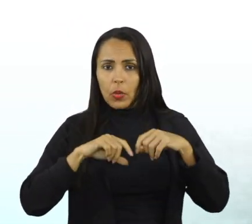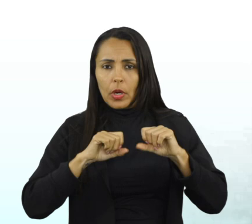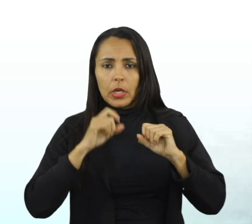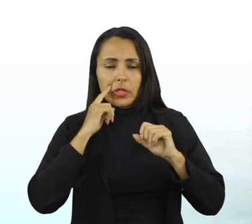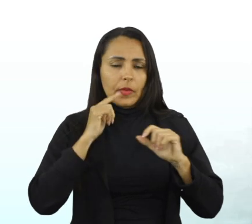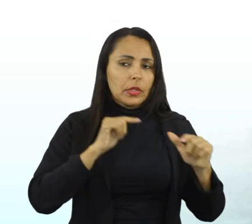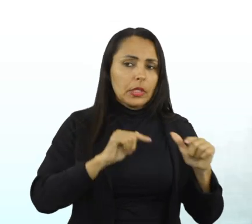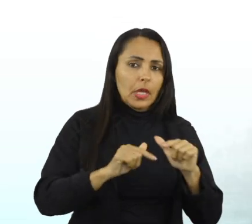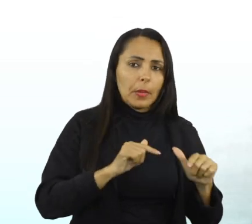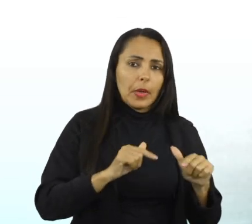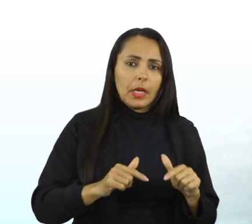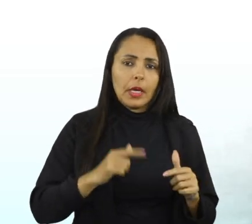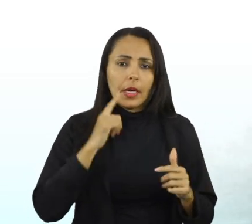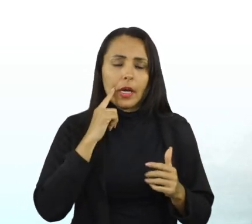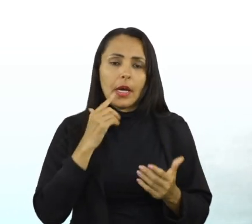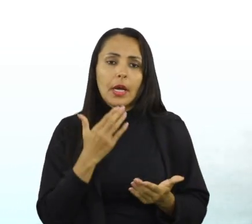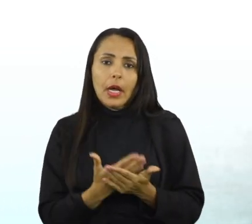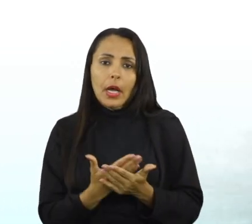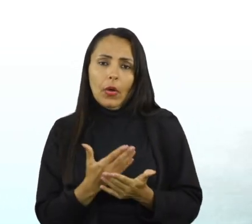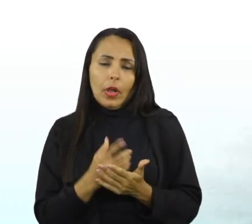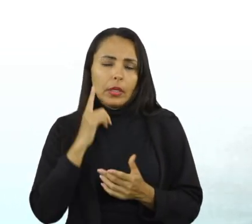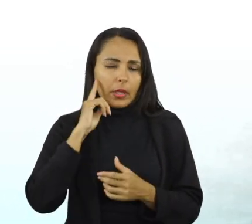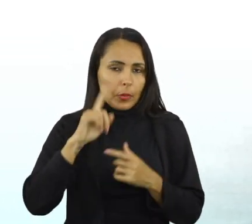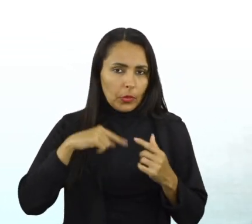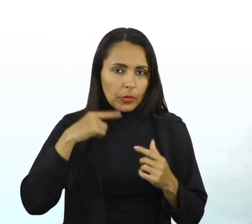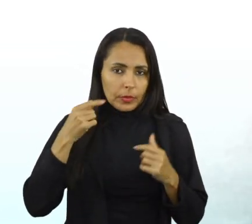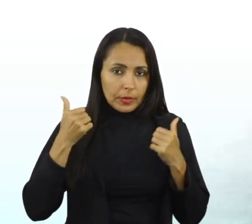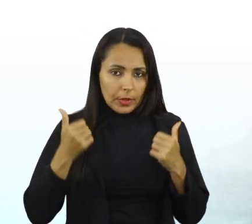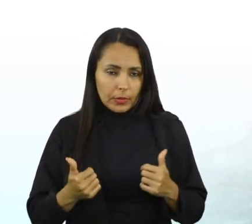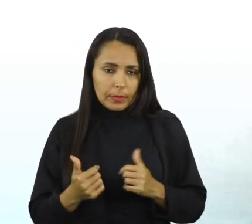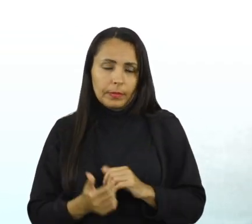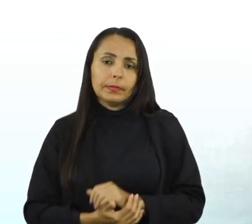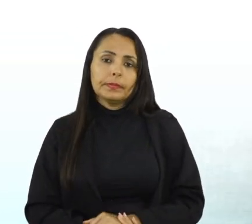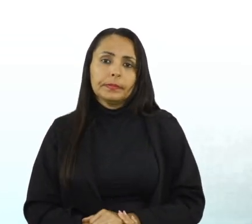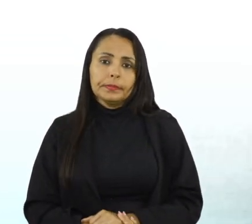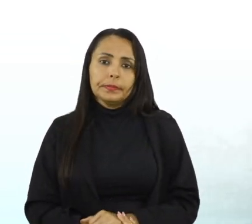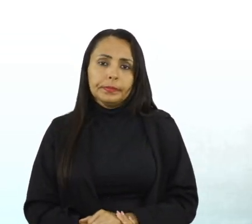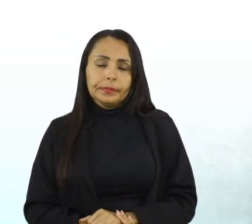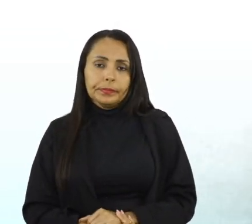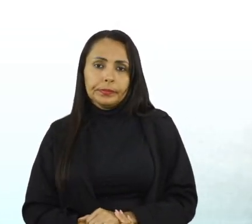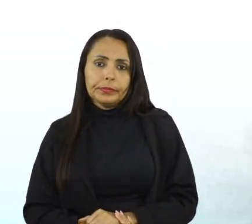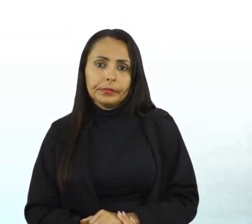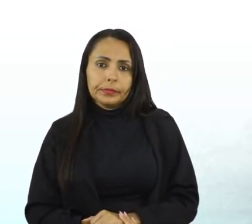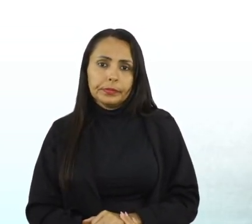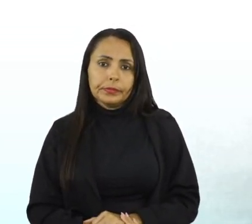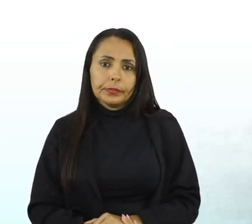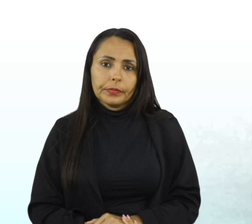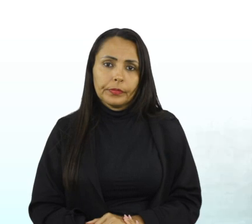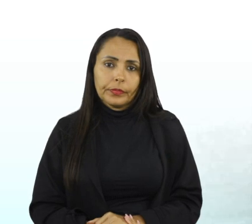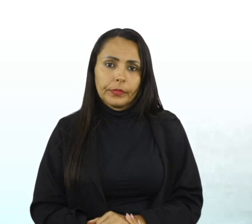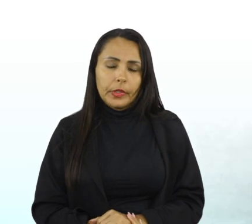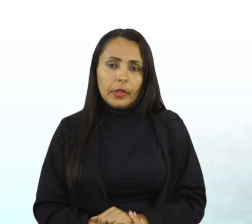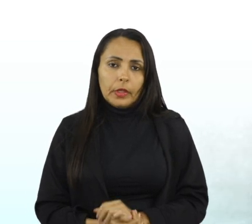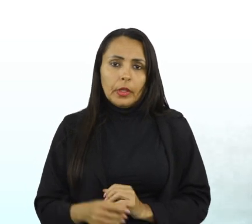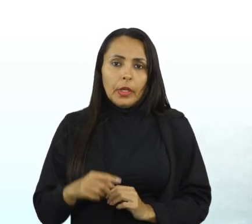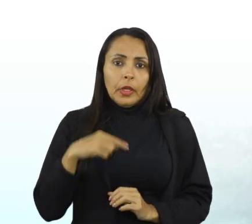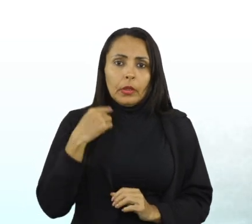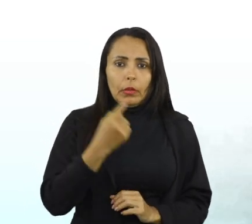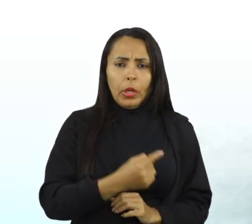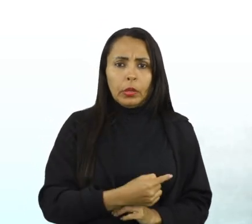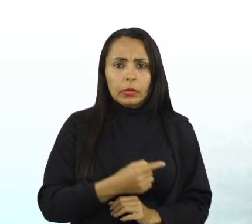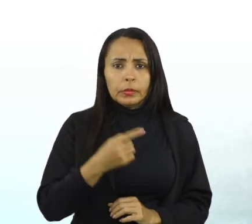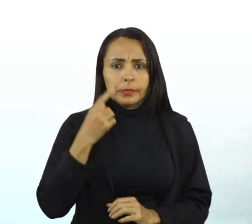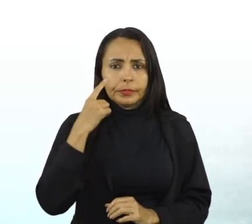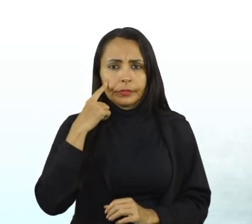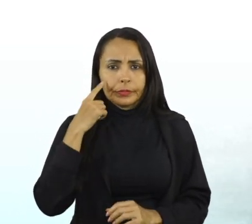gente vai trabalhar em aulas posteriores, certo? Então, nível de linguagem. O nível de linguagem, quando a gente fala